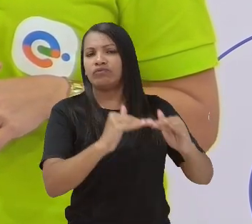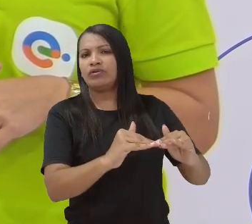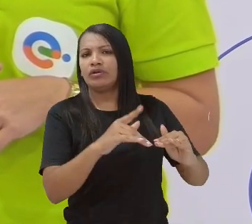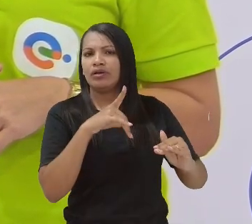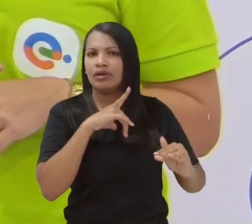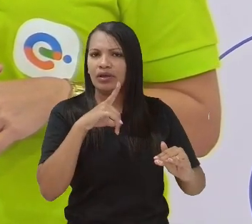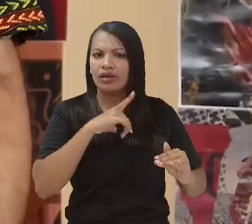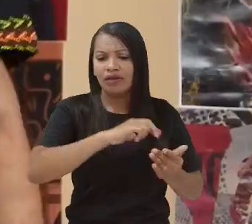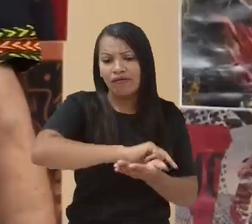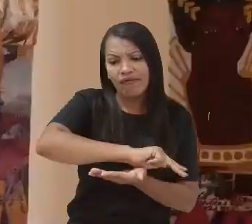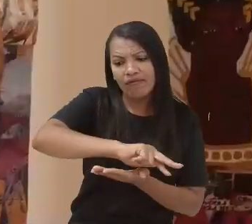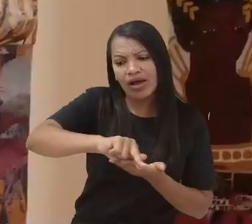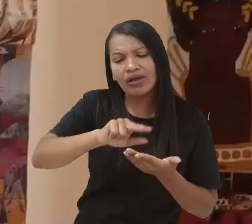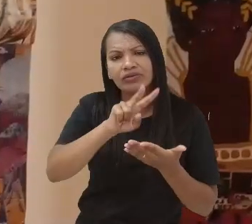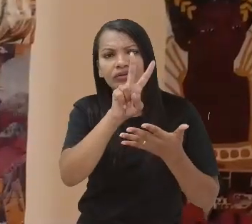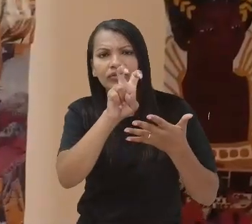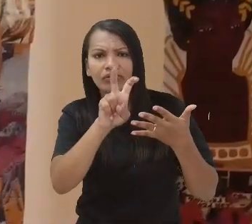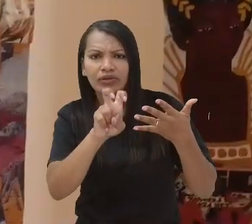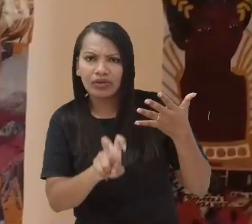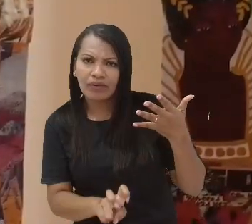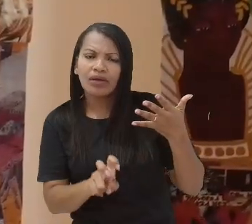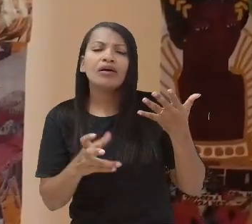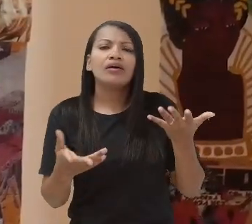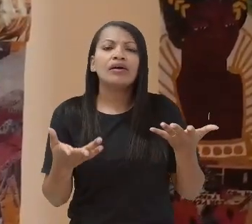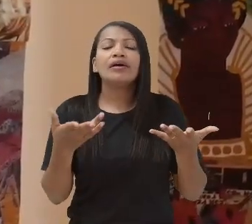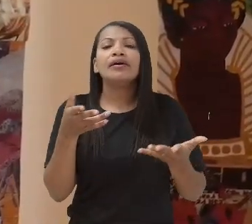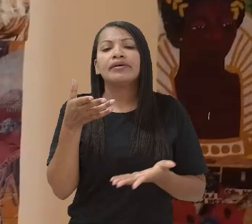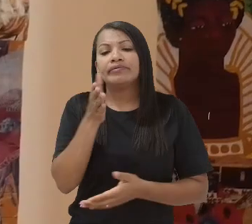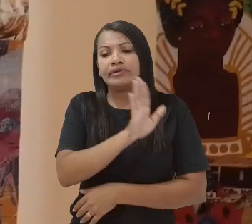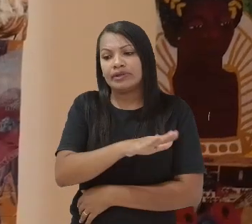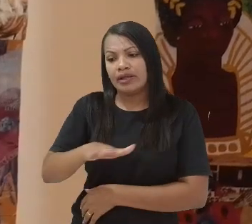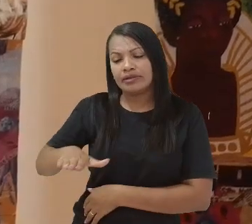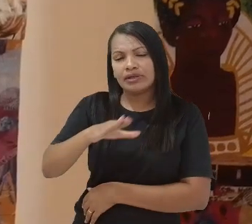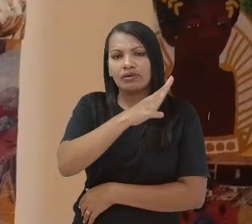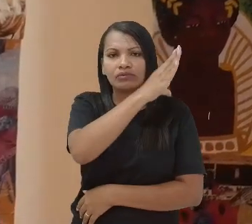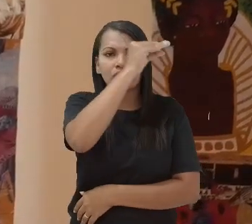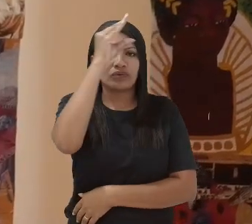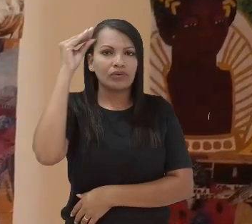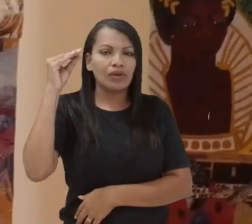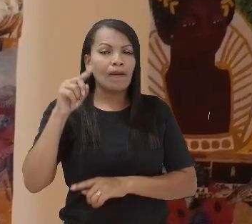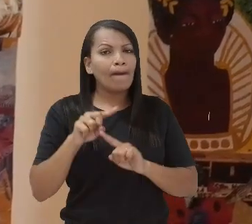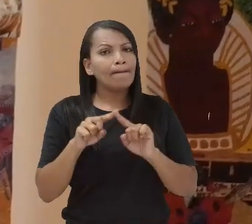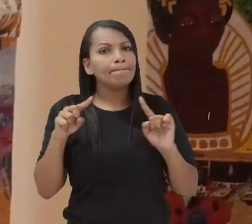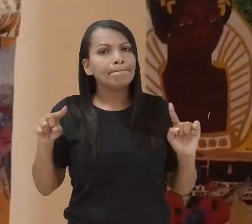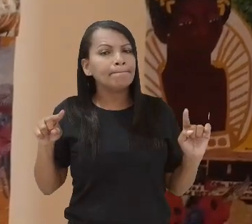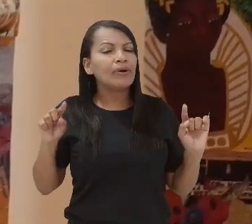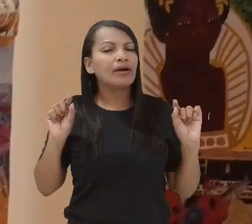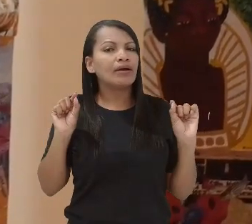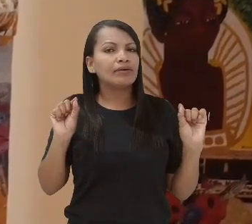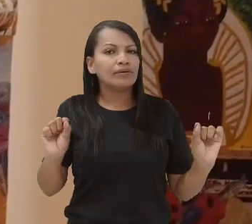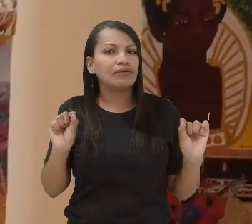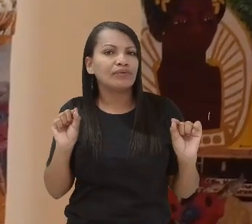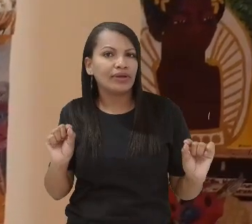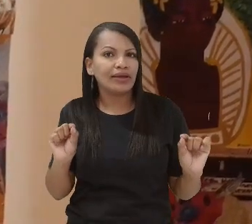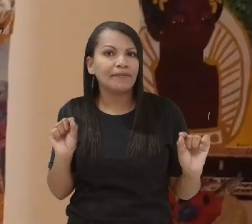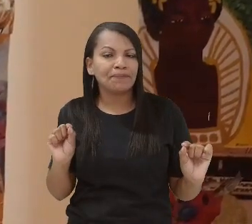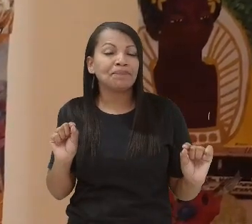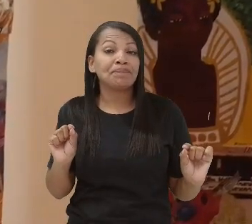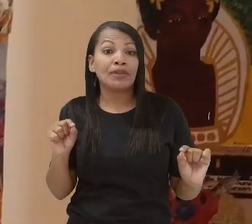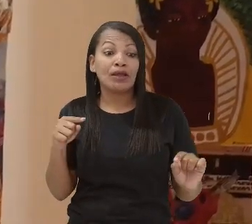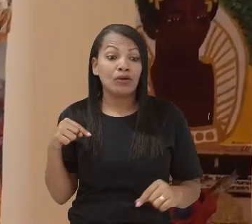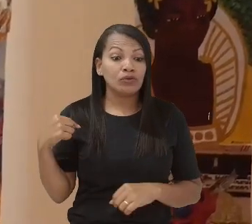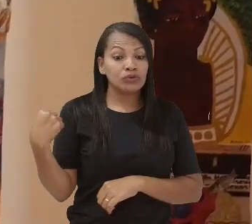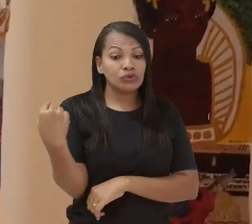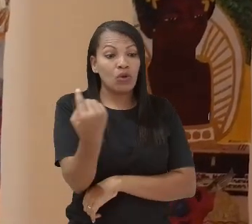pontos diversos. E estamos lidando com crianças, com adolescentes, mas é justamente o